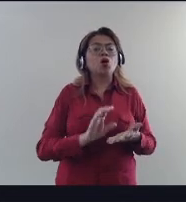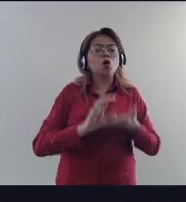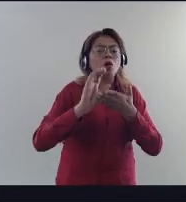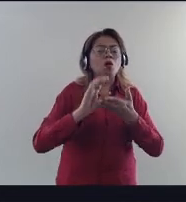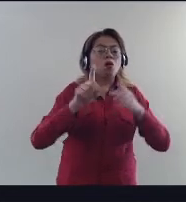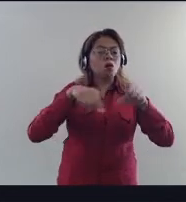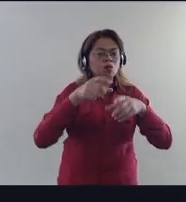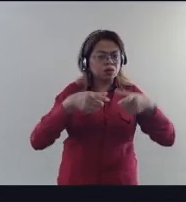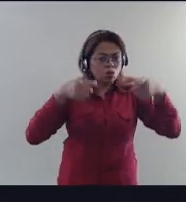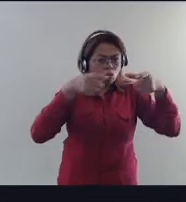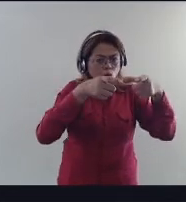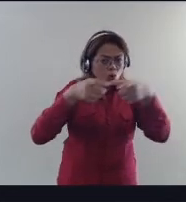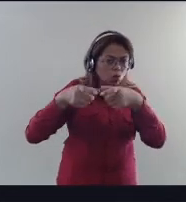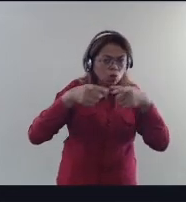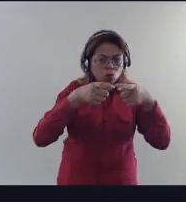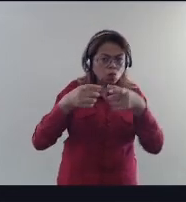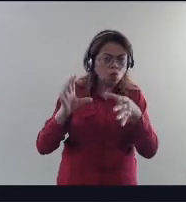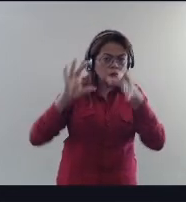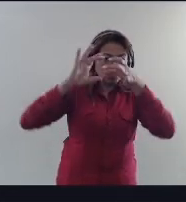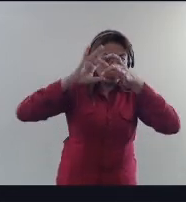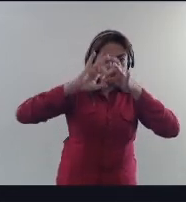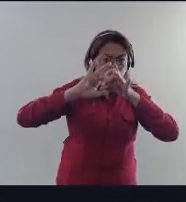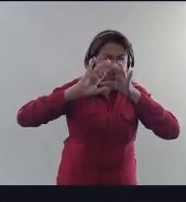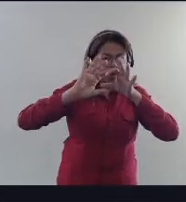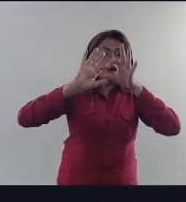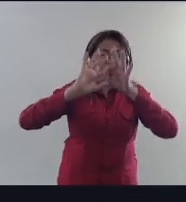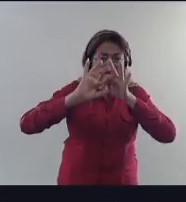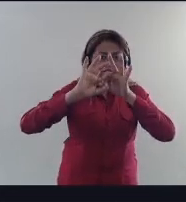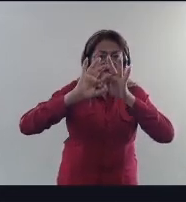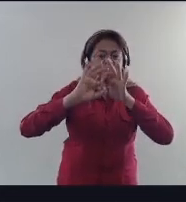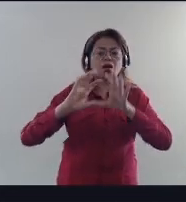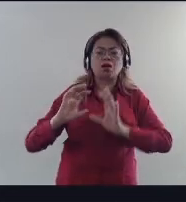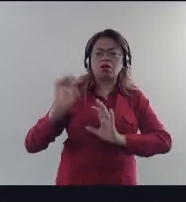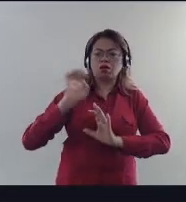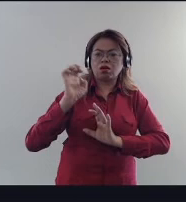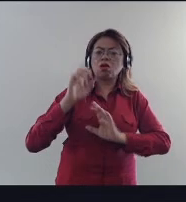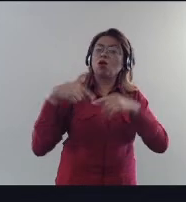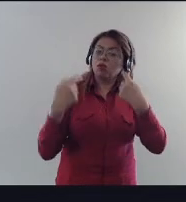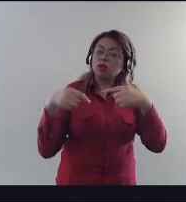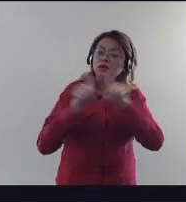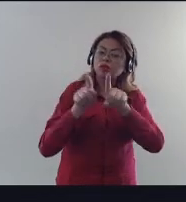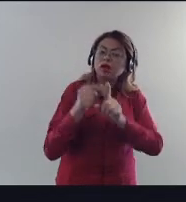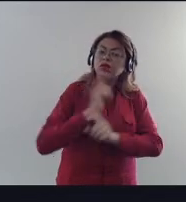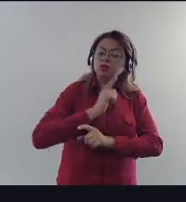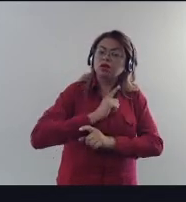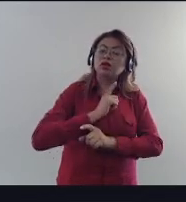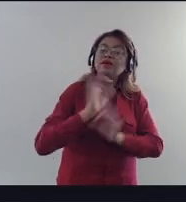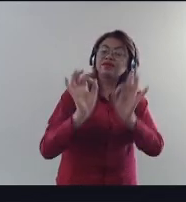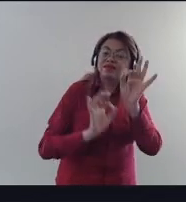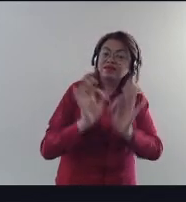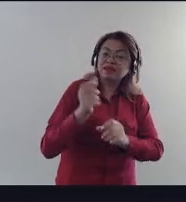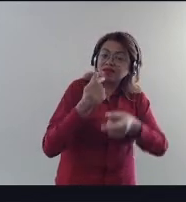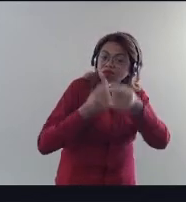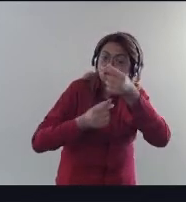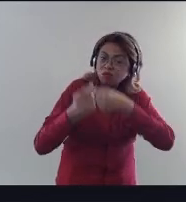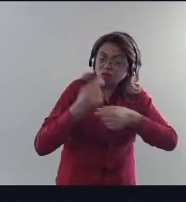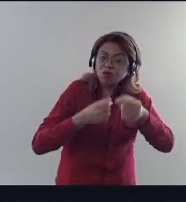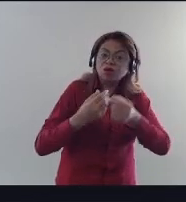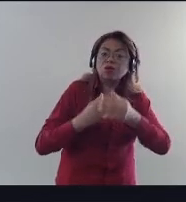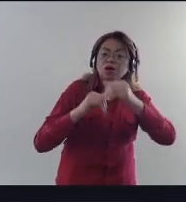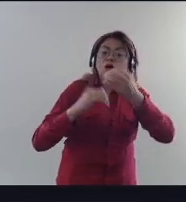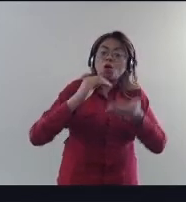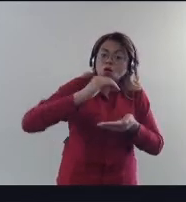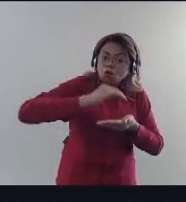aqui, investindo no futuro que queremos. Eles criaram um programa, um fundo europeu